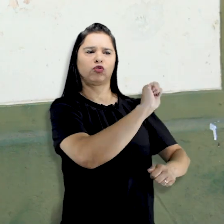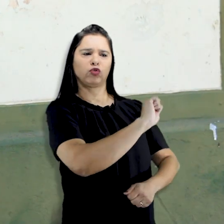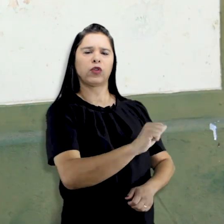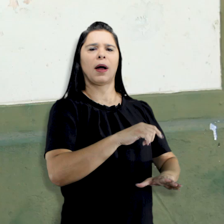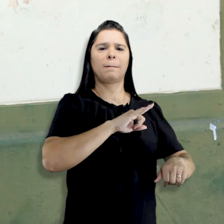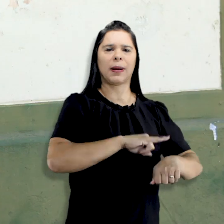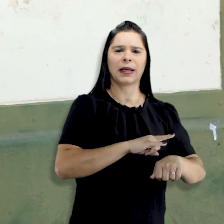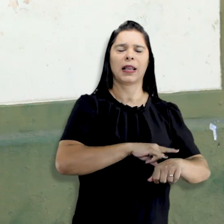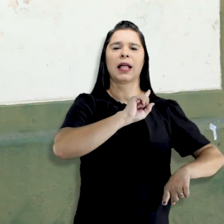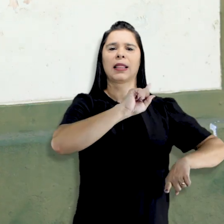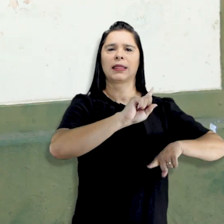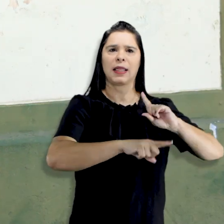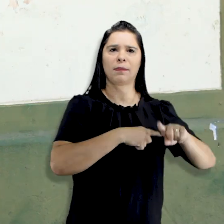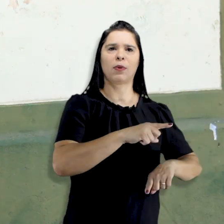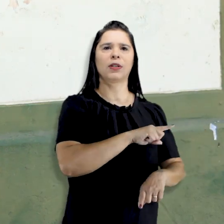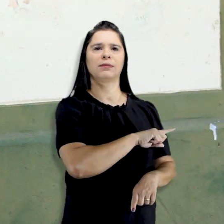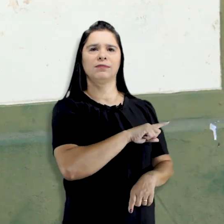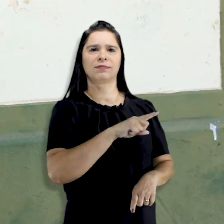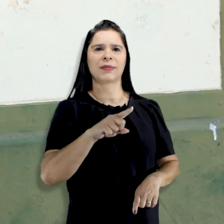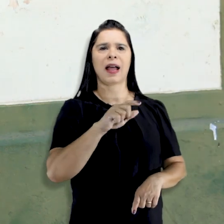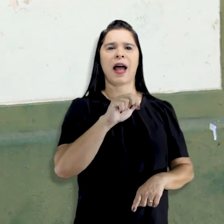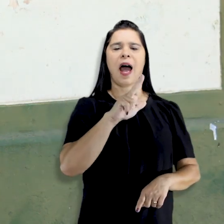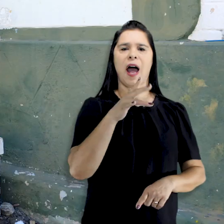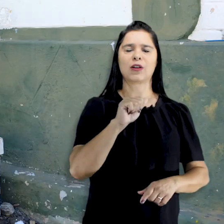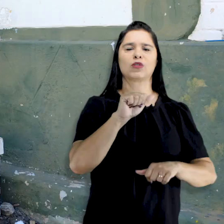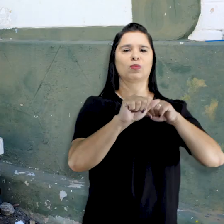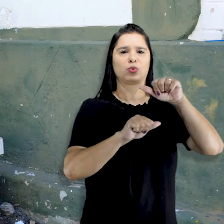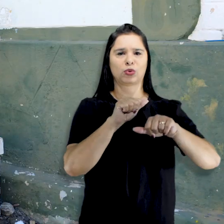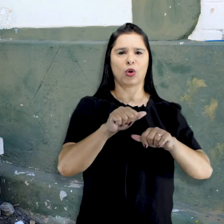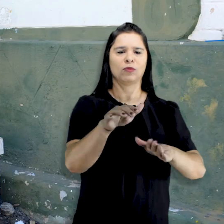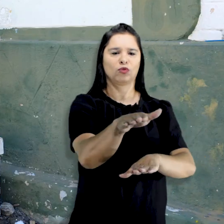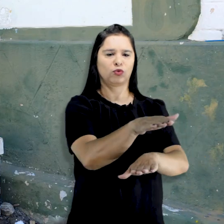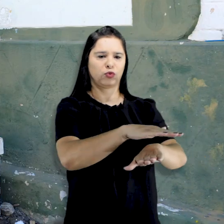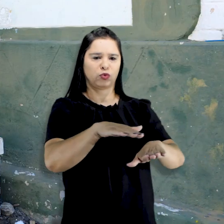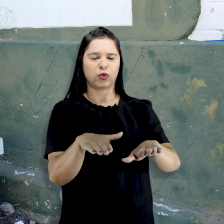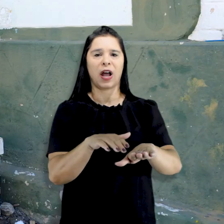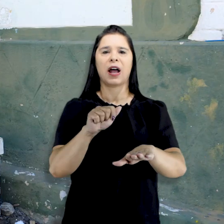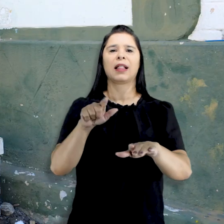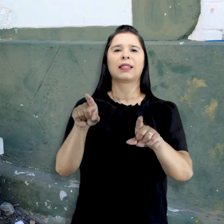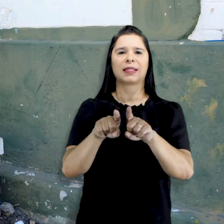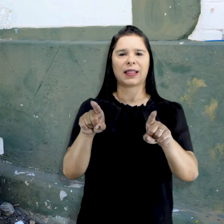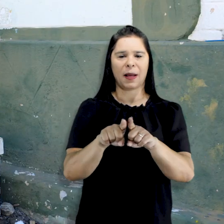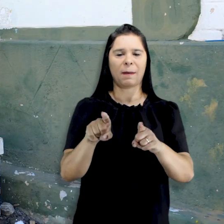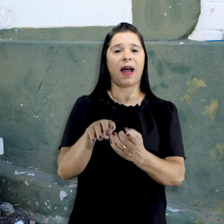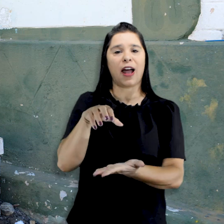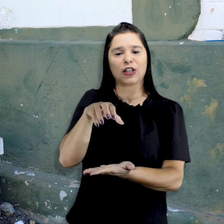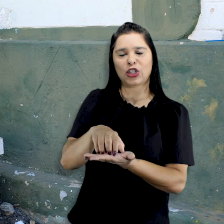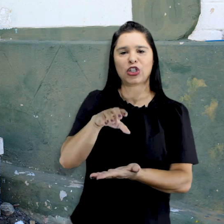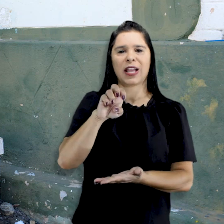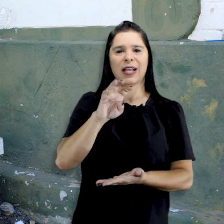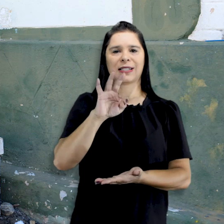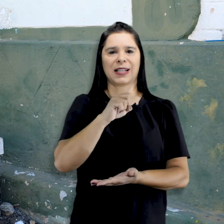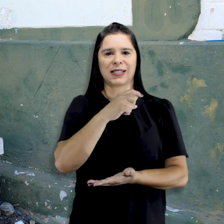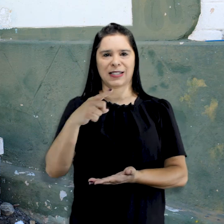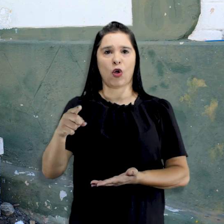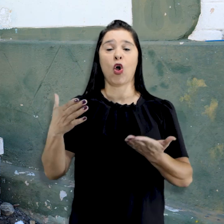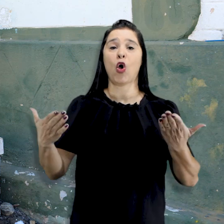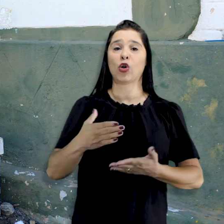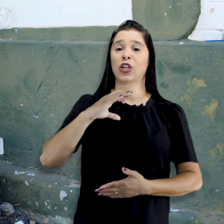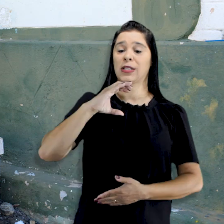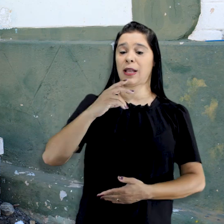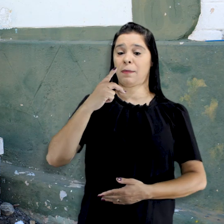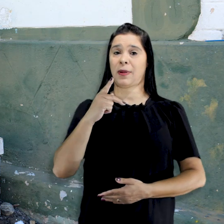Arcos, transformei em manobrador. Depois em Arcos eu virei agente de estação, que naquela época era agente de estação, hoje é CPT, né? Controlador